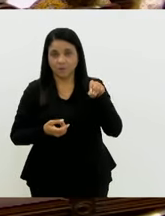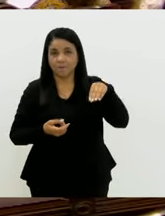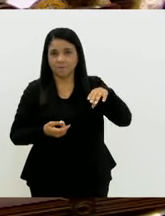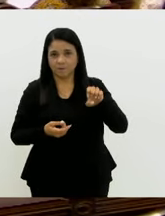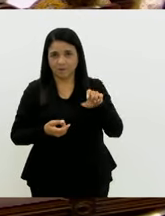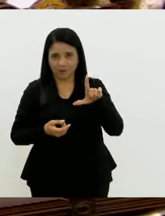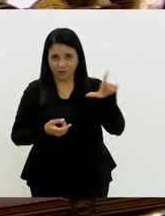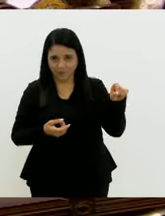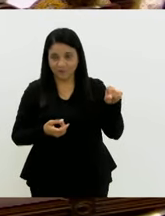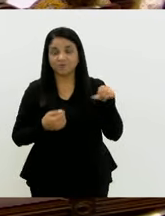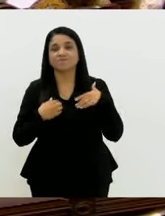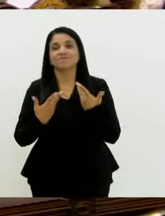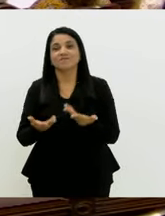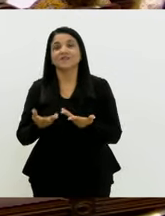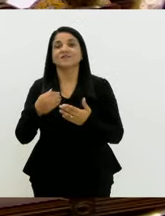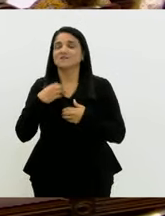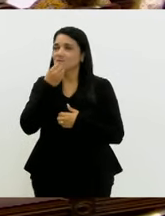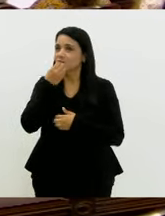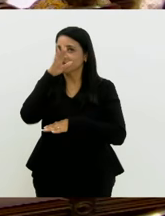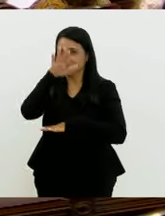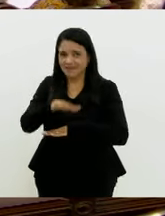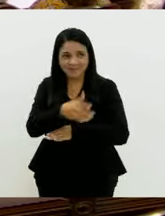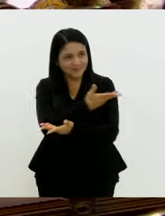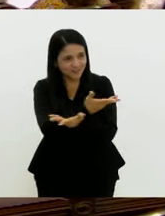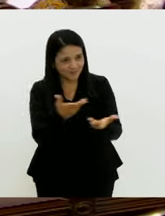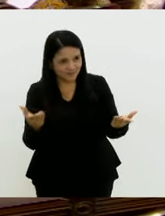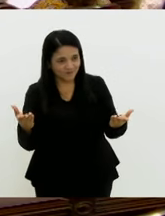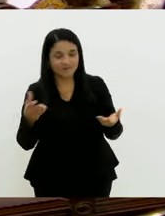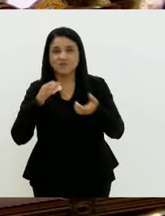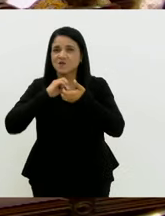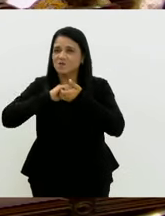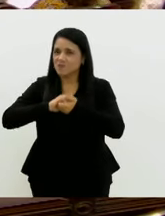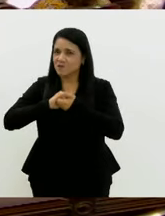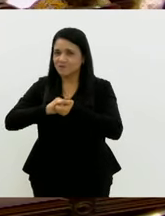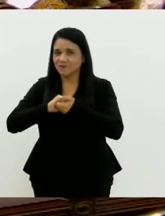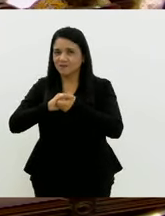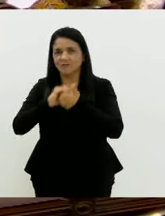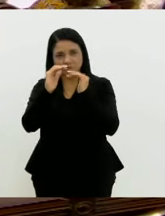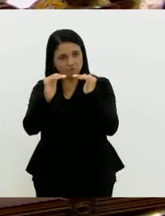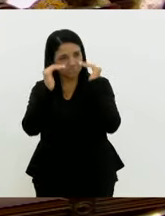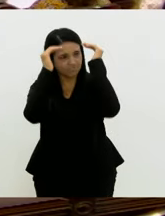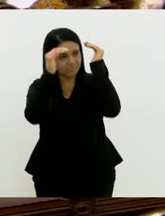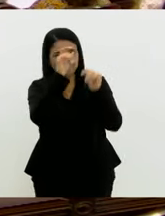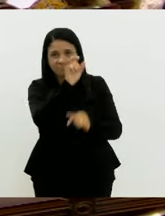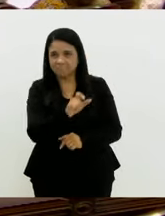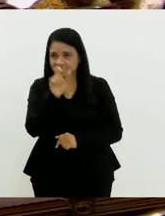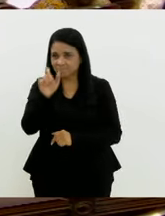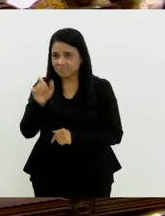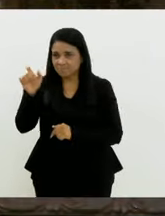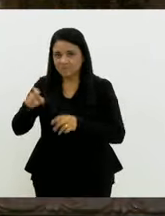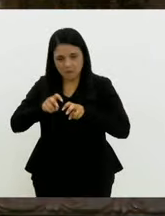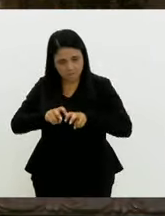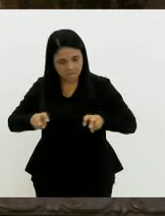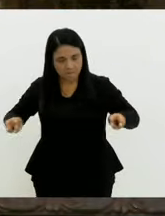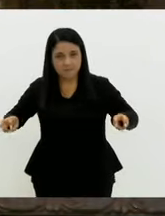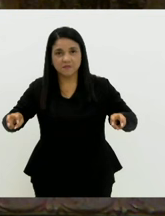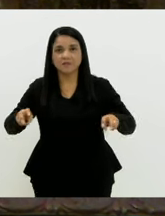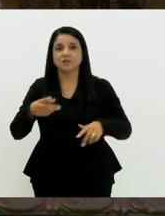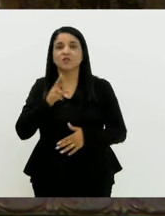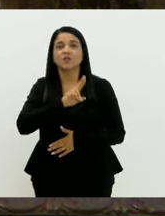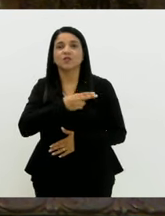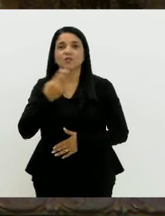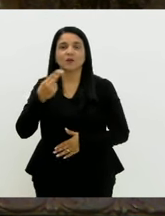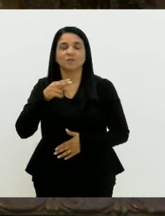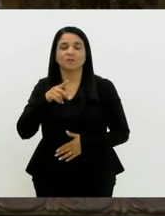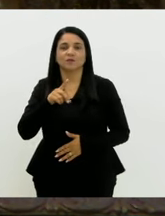Muito boa tarde a todos os presentes. Gostaria de cumprimentar as autoridades da mesa, em nome do deputado presidente da